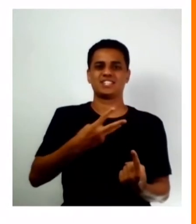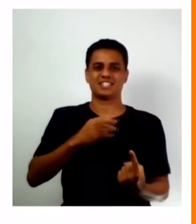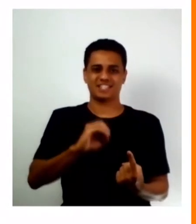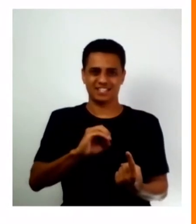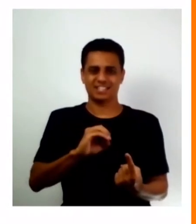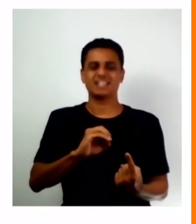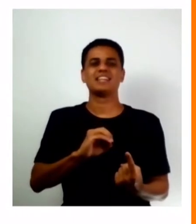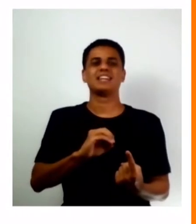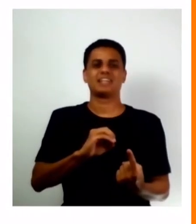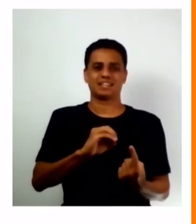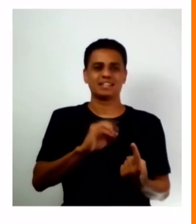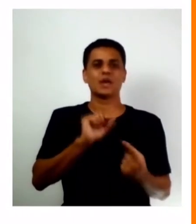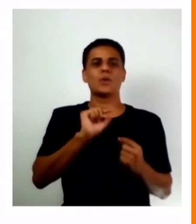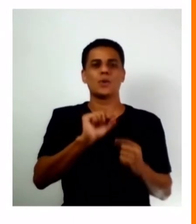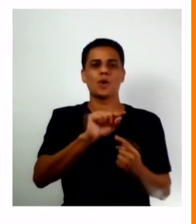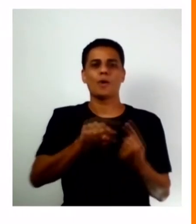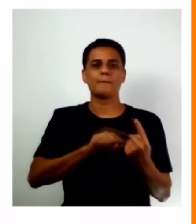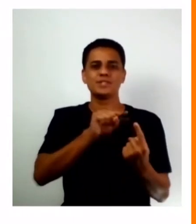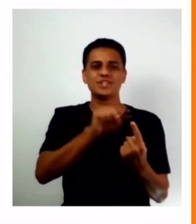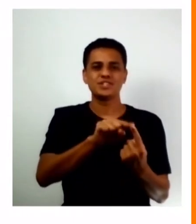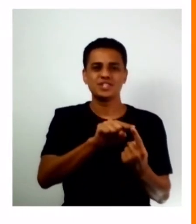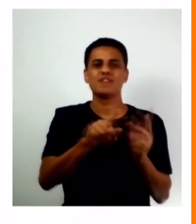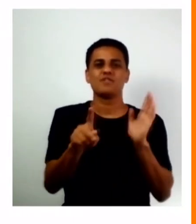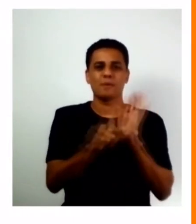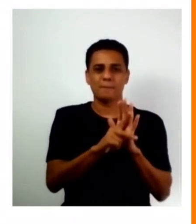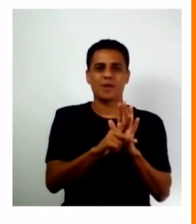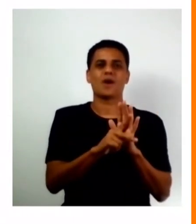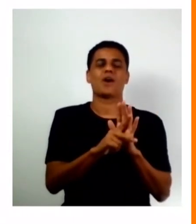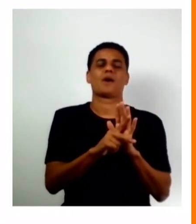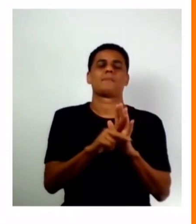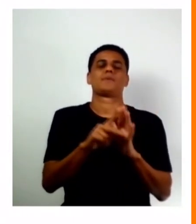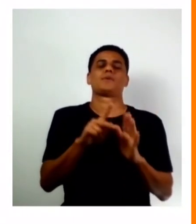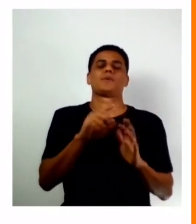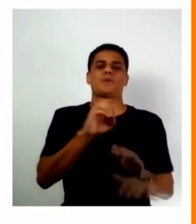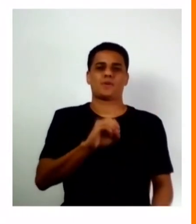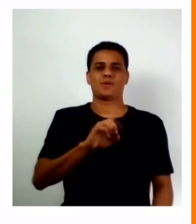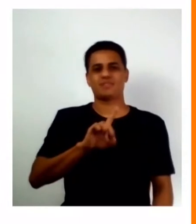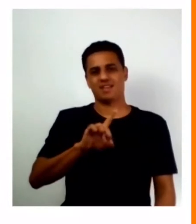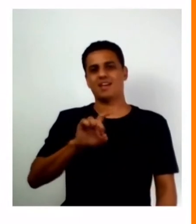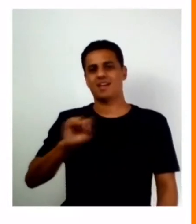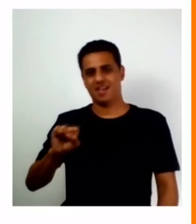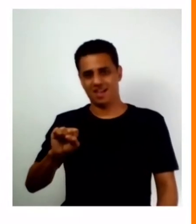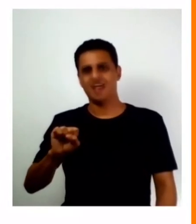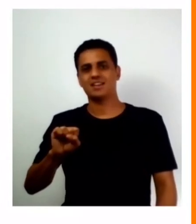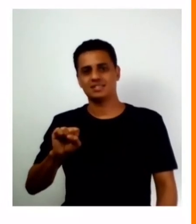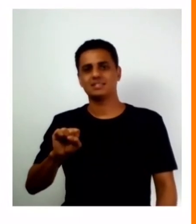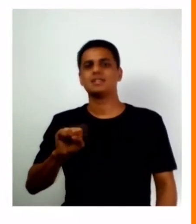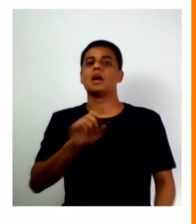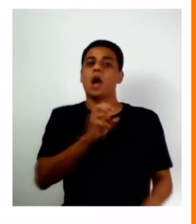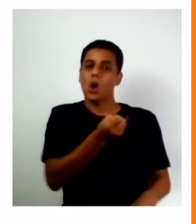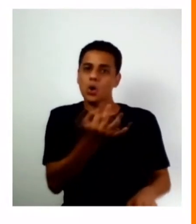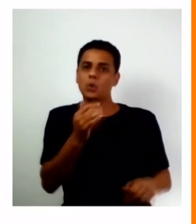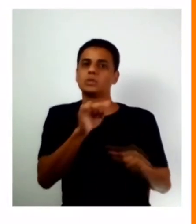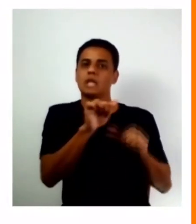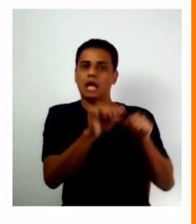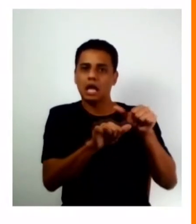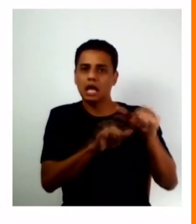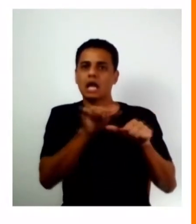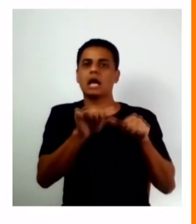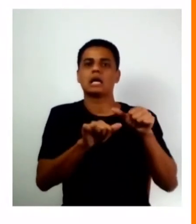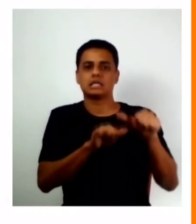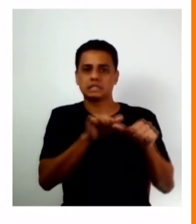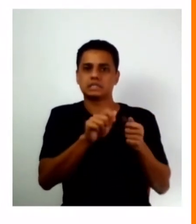se terão que adaptar e mudar até adicionar um objetivo mais disso.